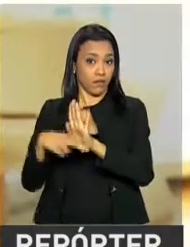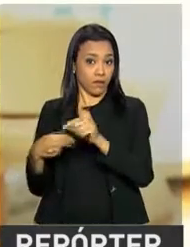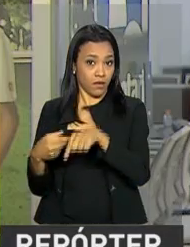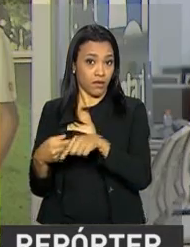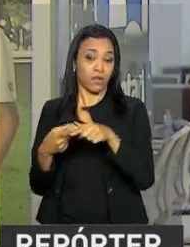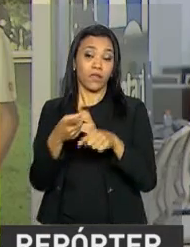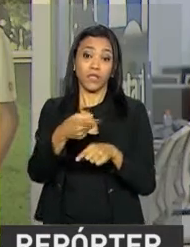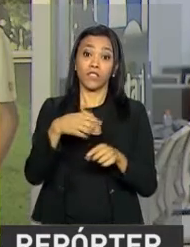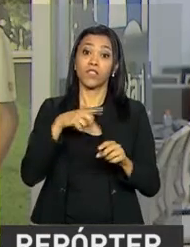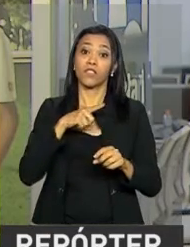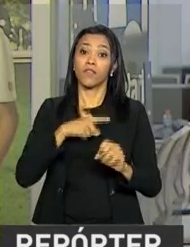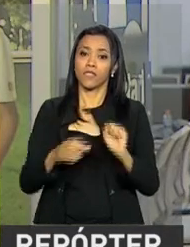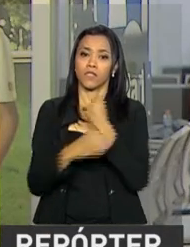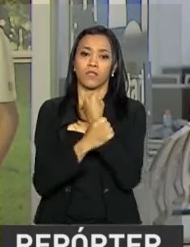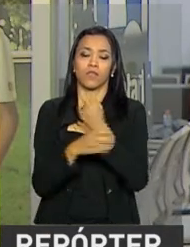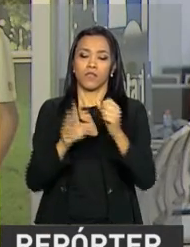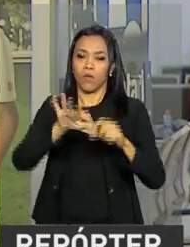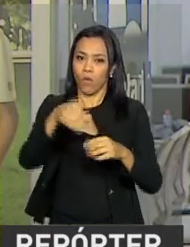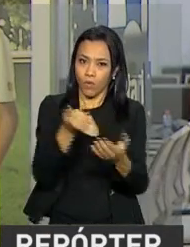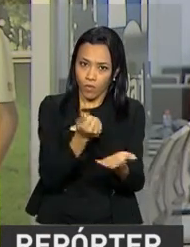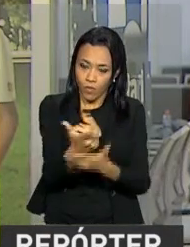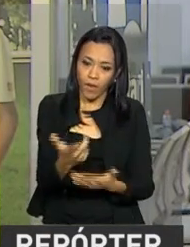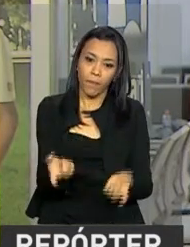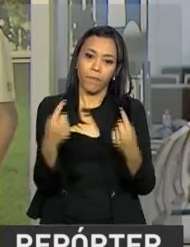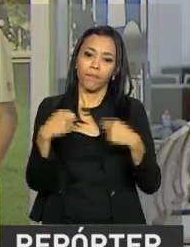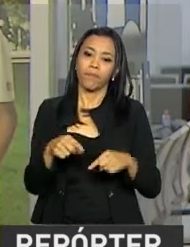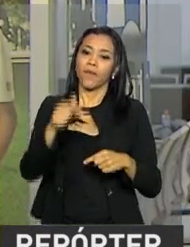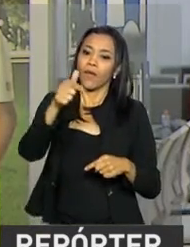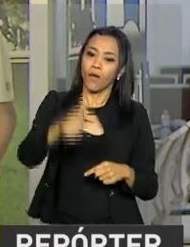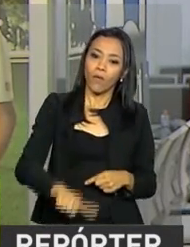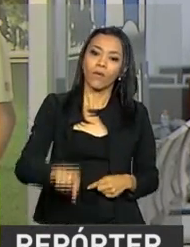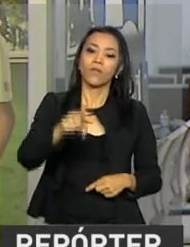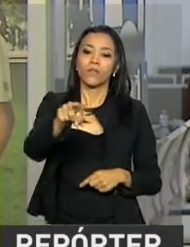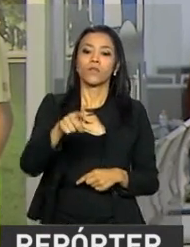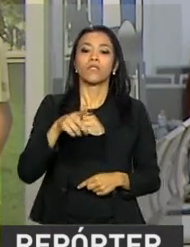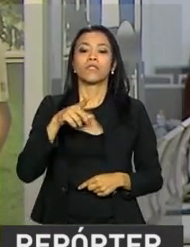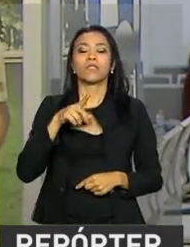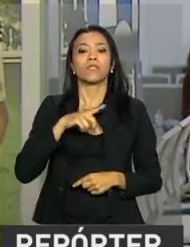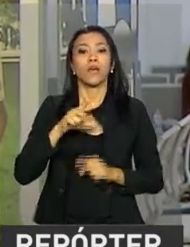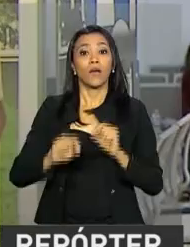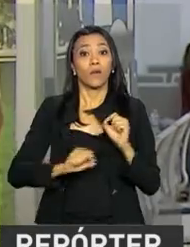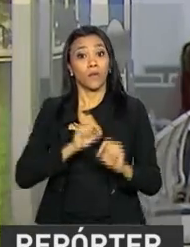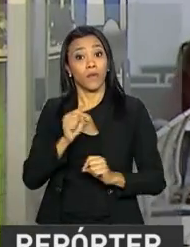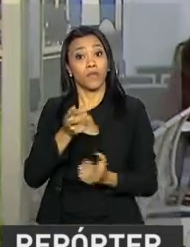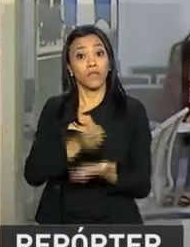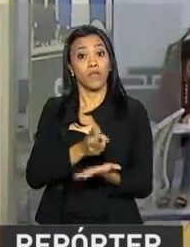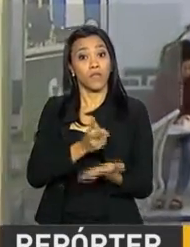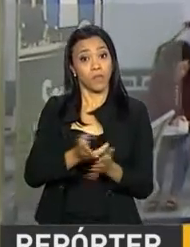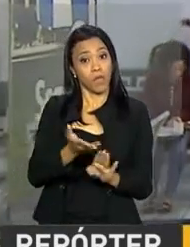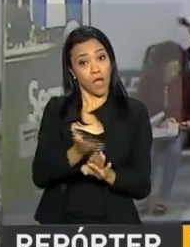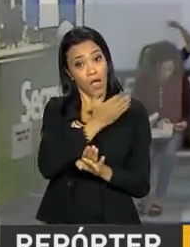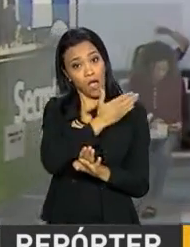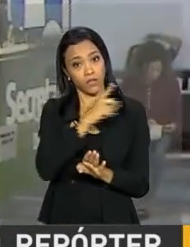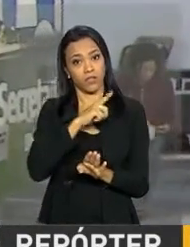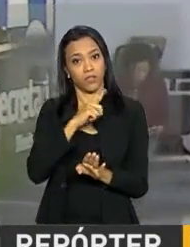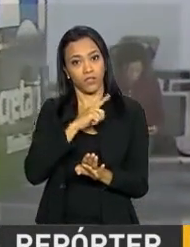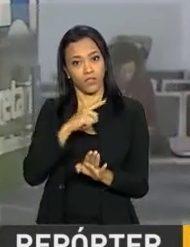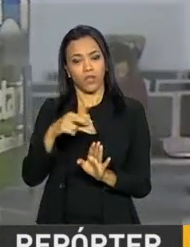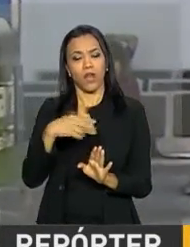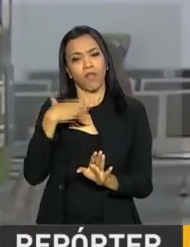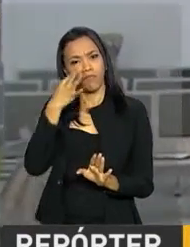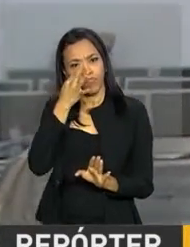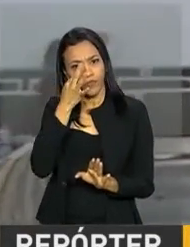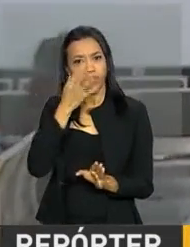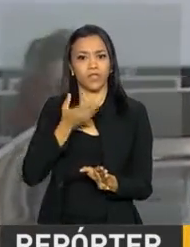nessa compra. O novo serviço é mais uma opção. Está funcionando junto com o que sempre existiu, a venda presencial